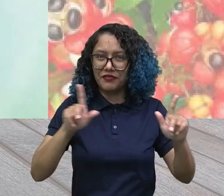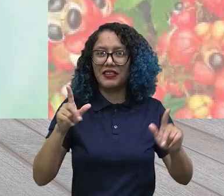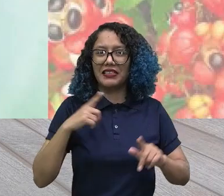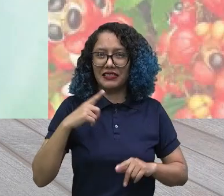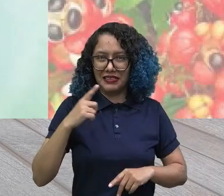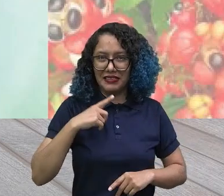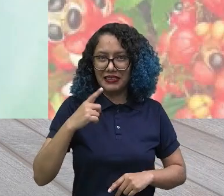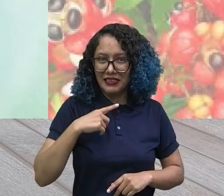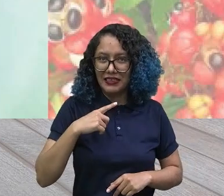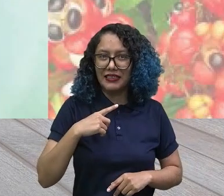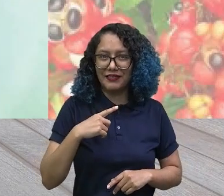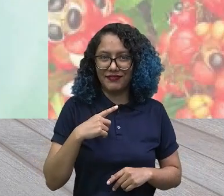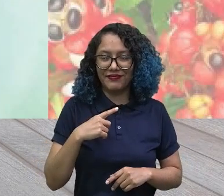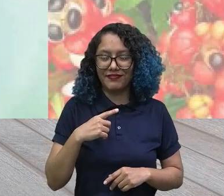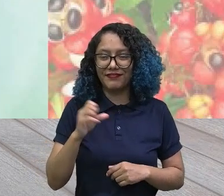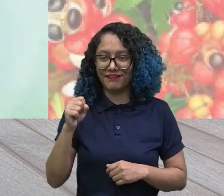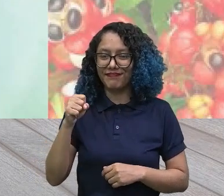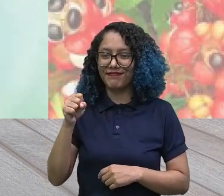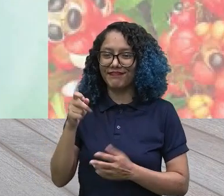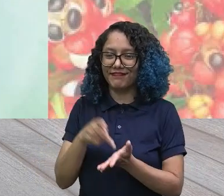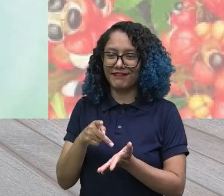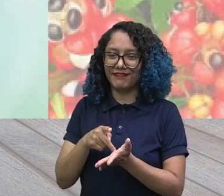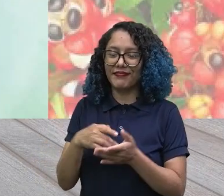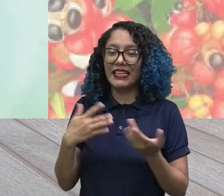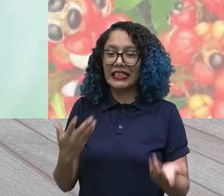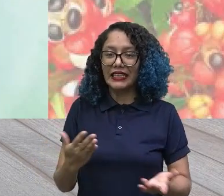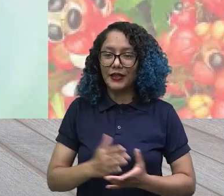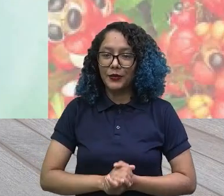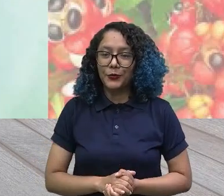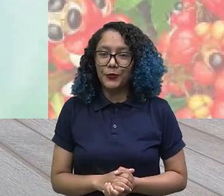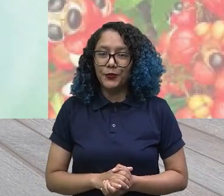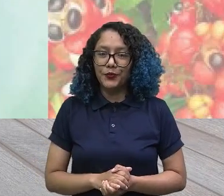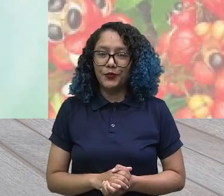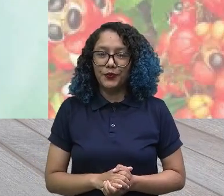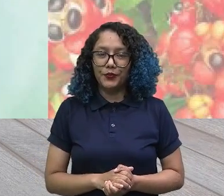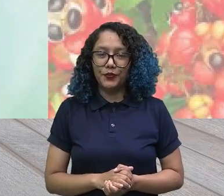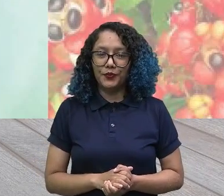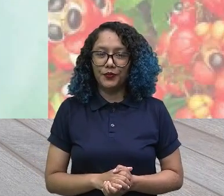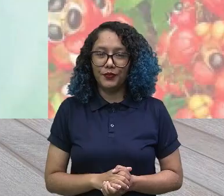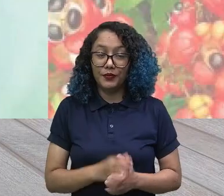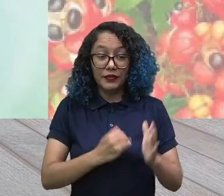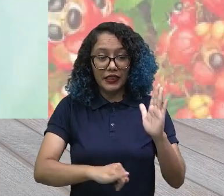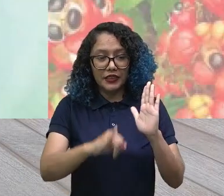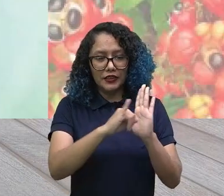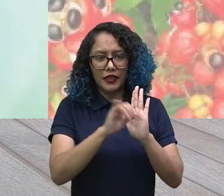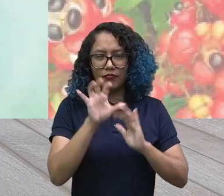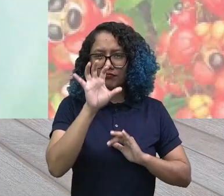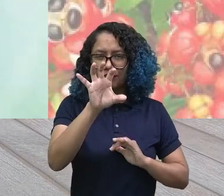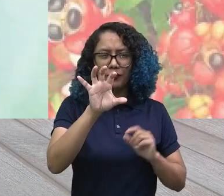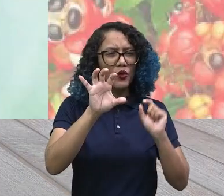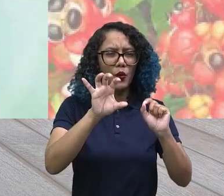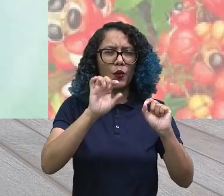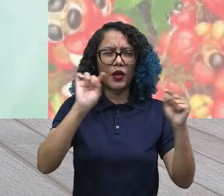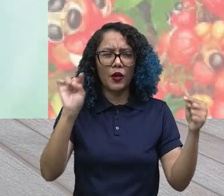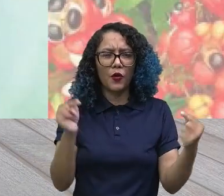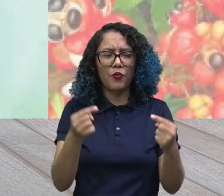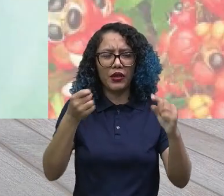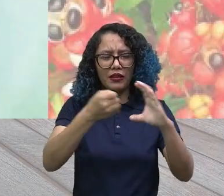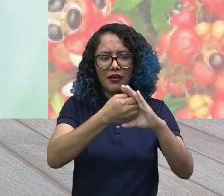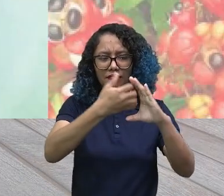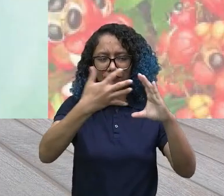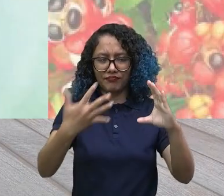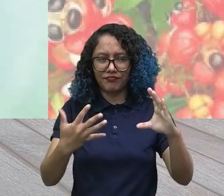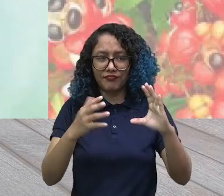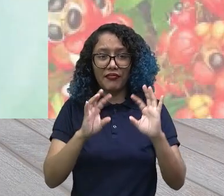de outra, É isso mesmo. Então, gente, uma identidade regional, vai ser aí um conjunto, de